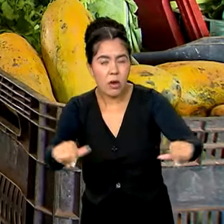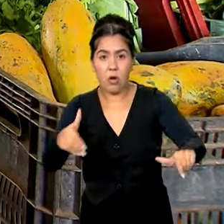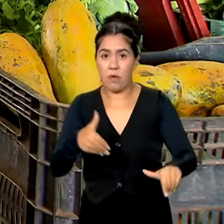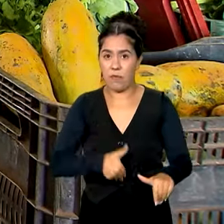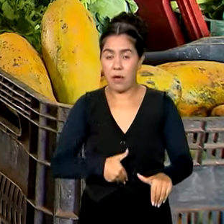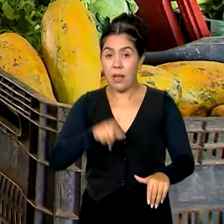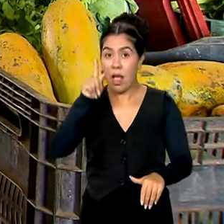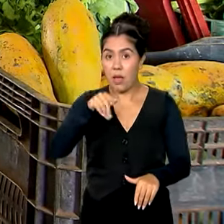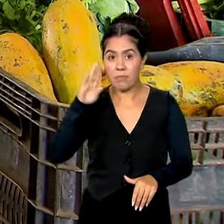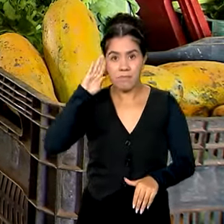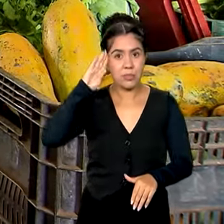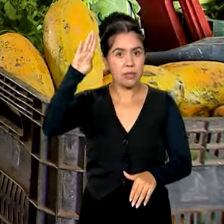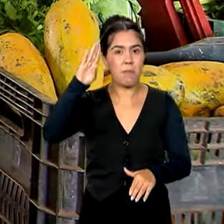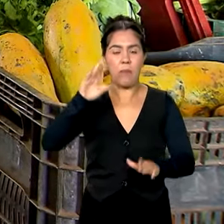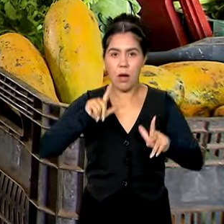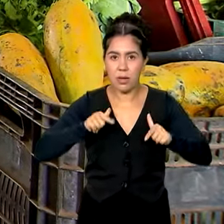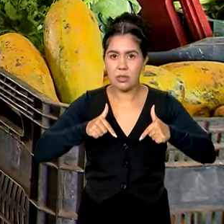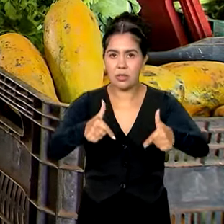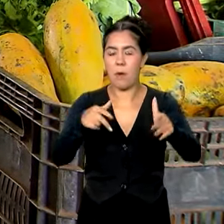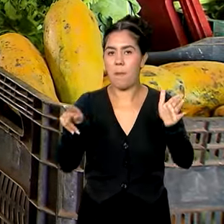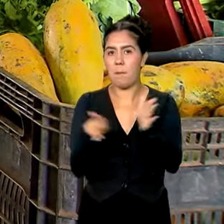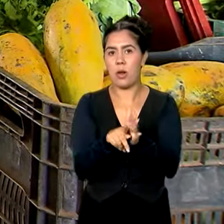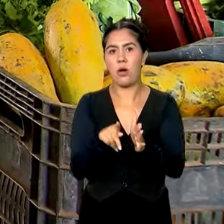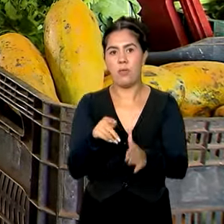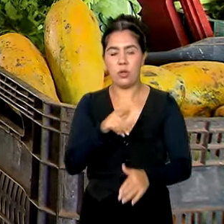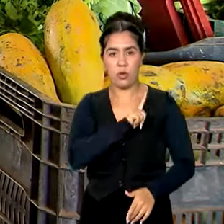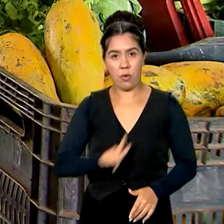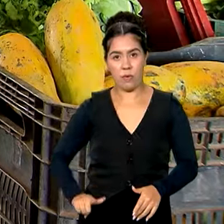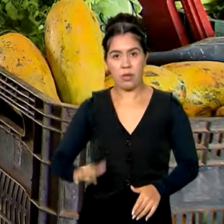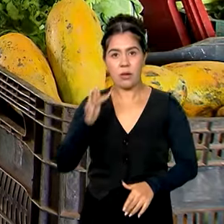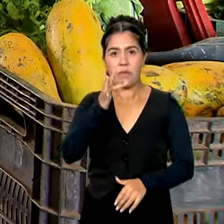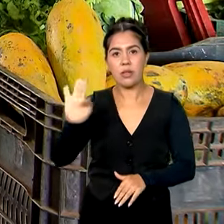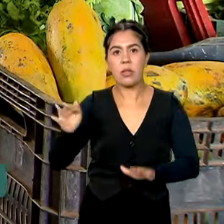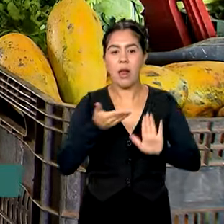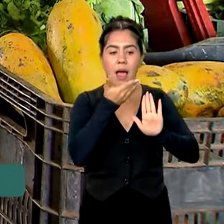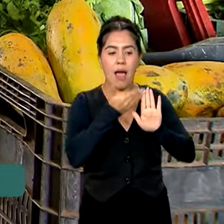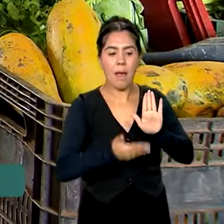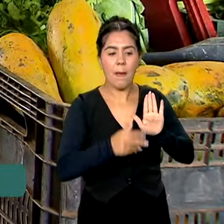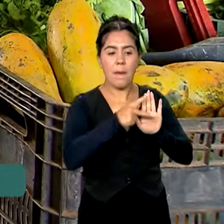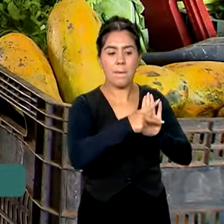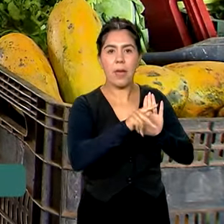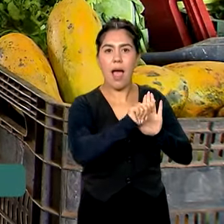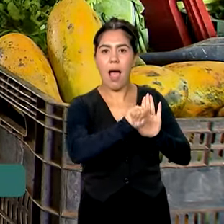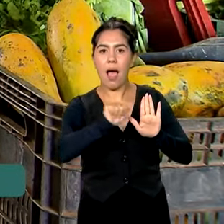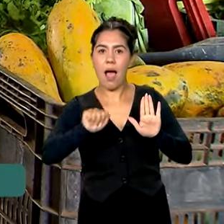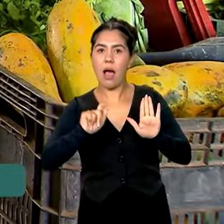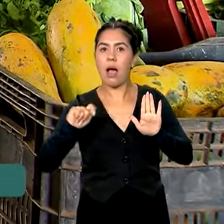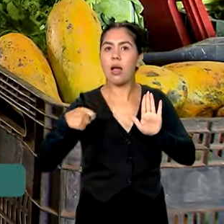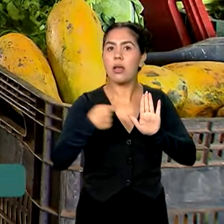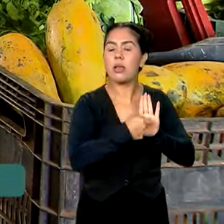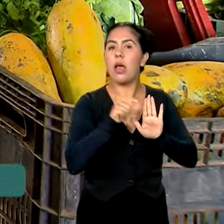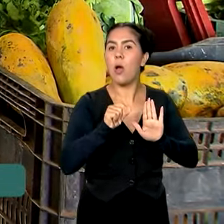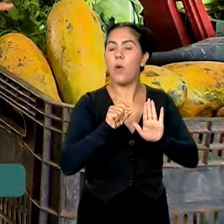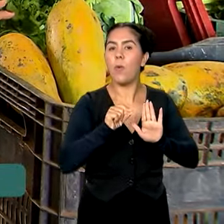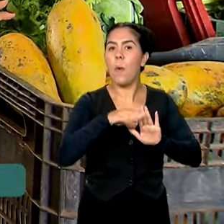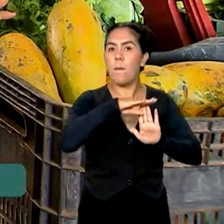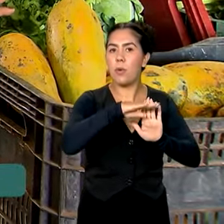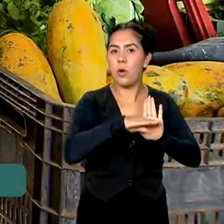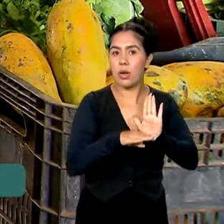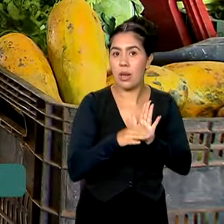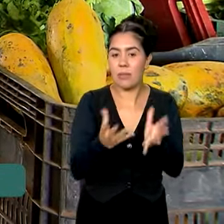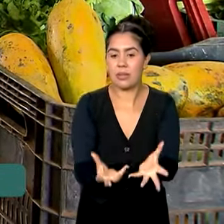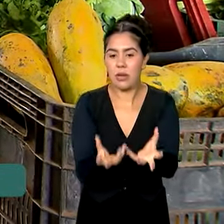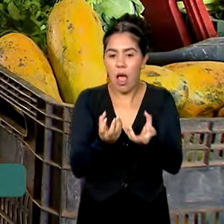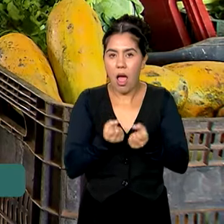prioridade do governo federal, é o PAA, o Programa de Aquisição de Alimentos. O governo compra alimentos